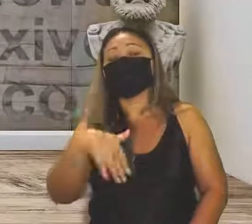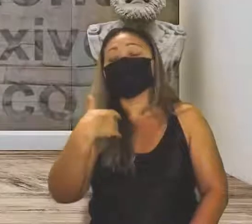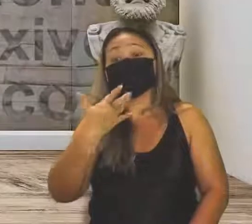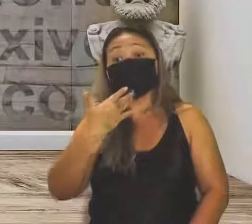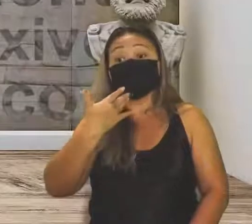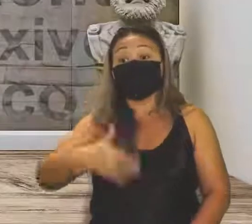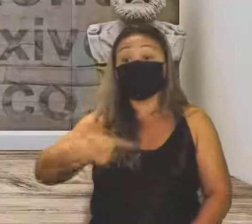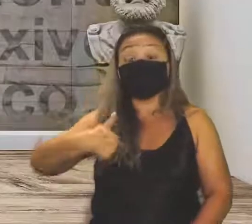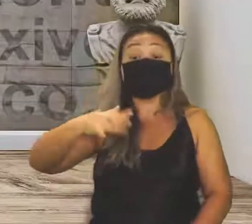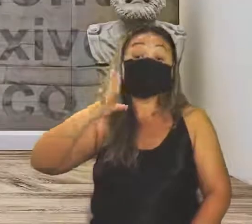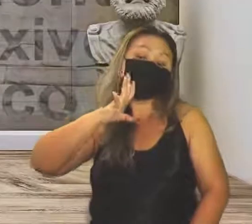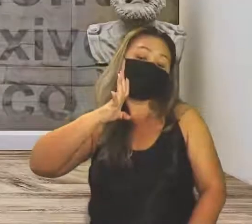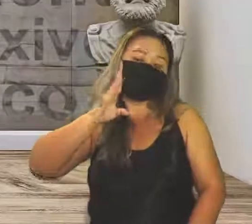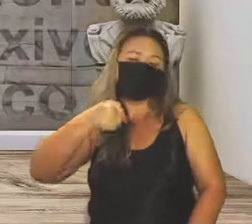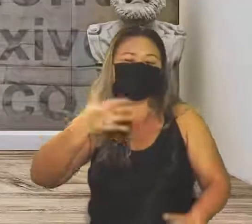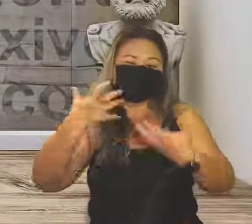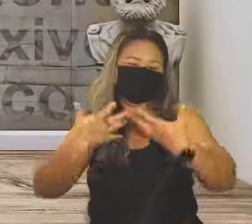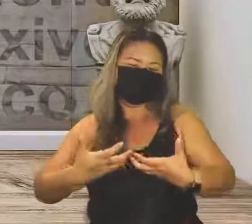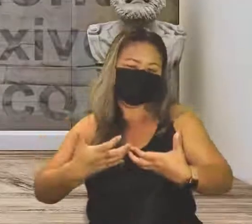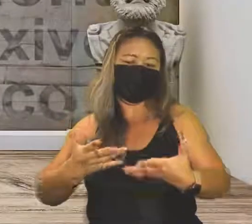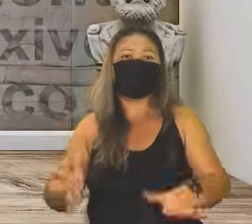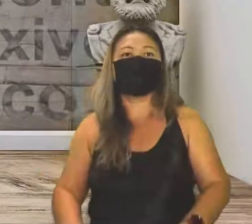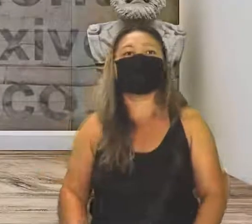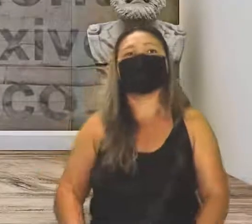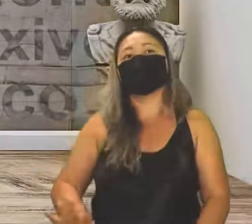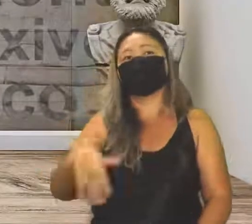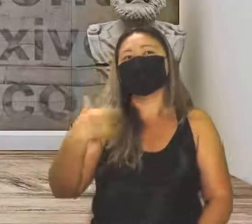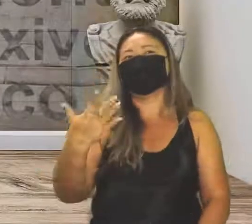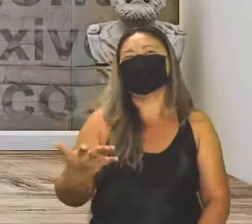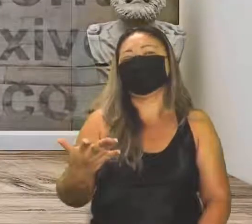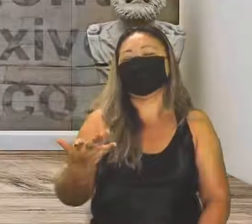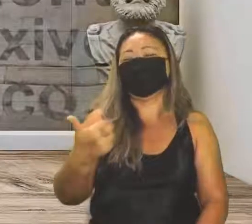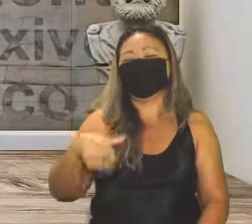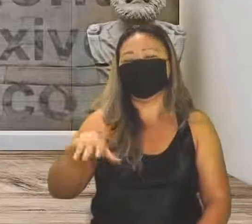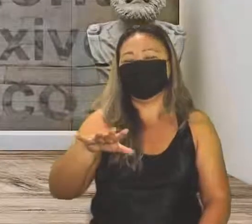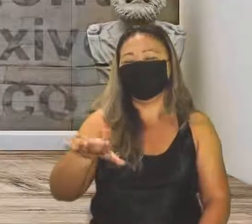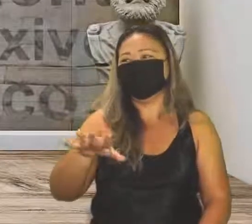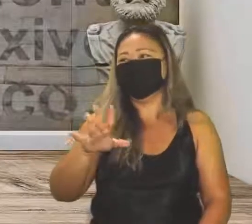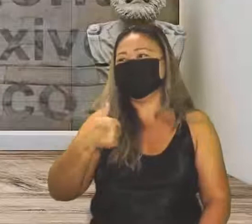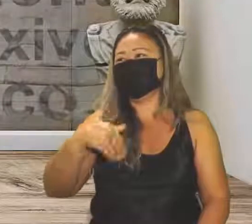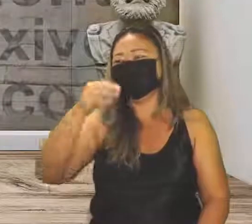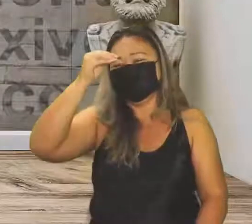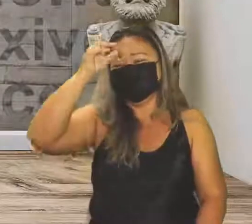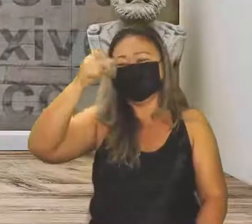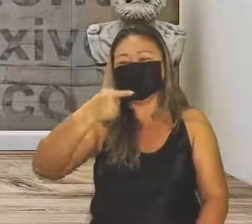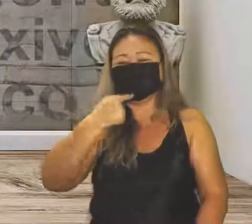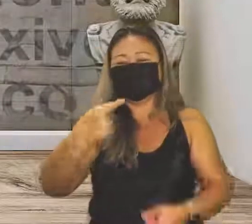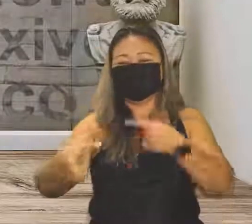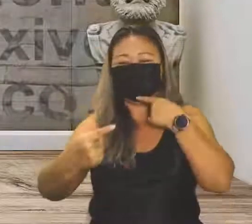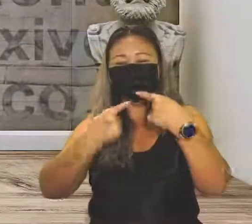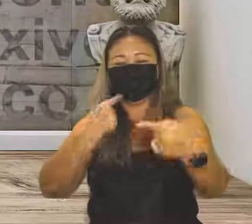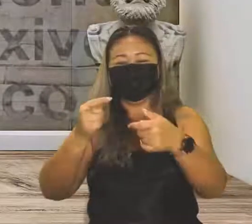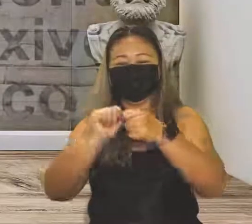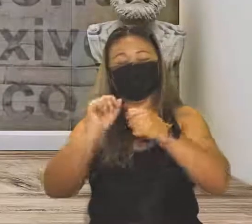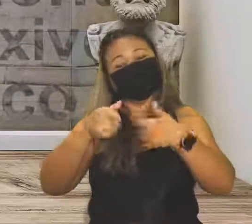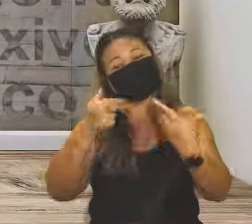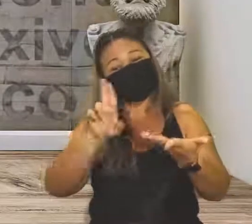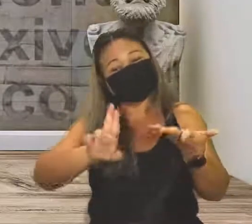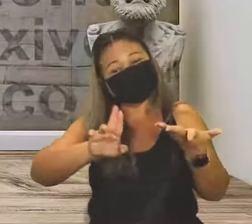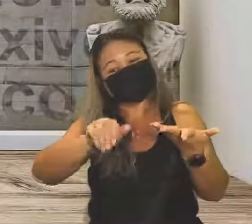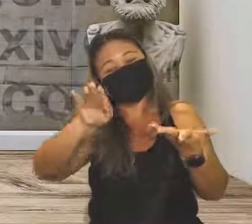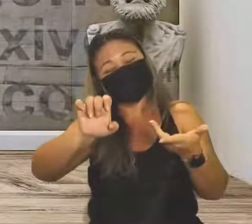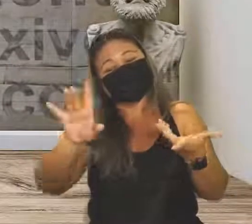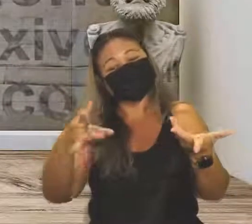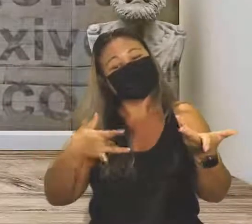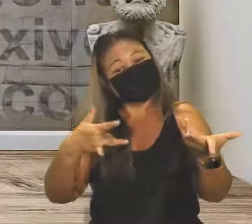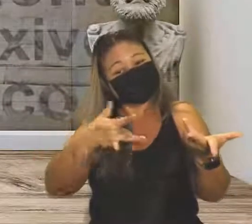era tão legal e eu achava ela tão chata. Então, é nesse sentido, tá? O conhecimento crítico. Usar ele para o bem-estar